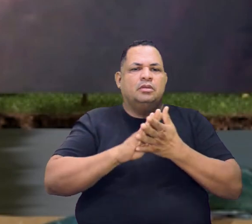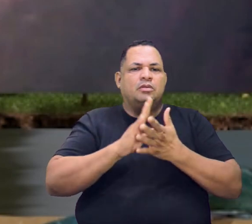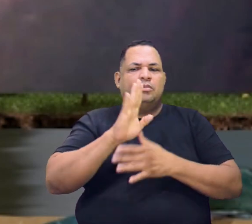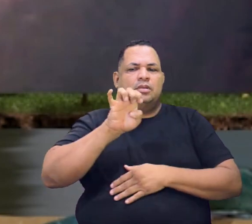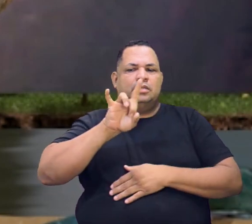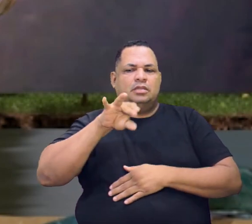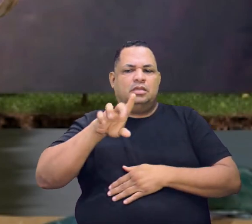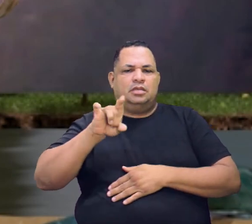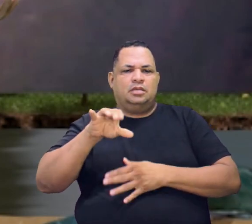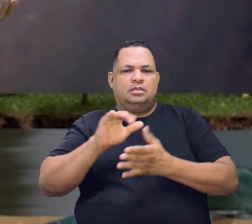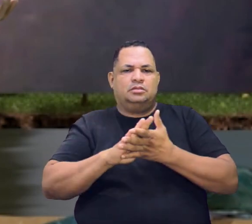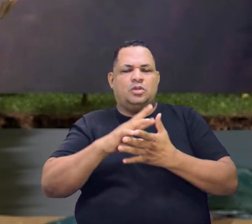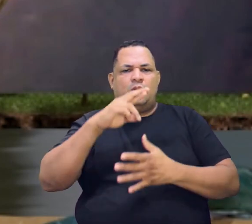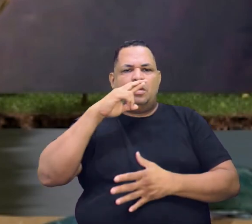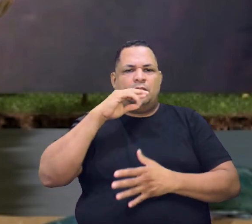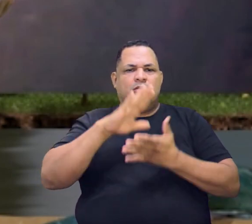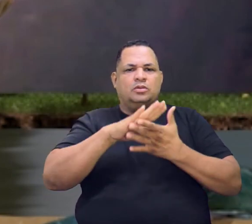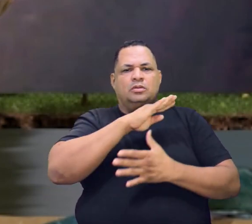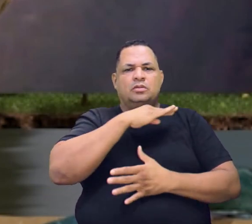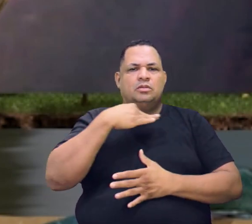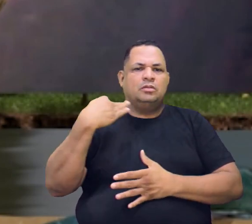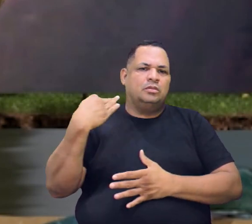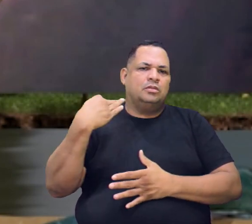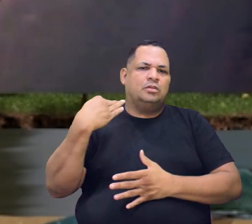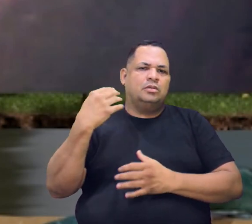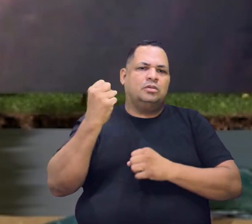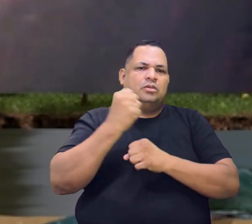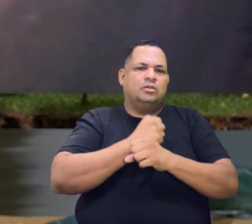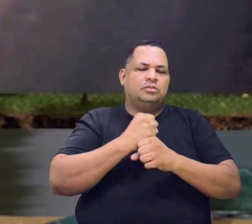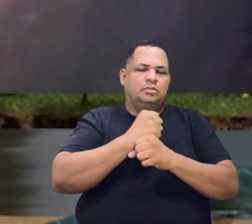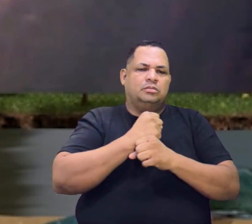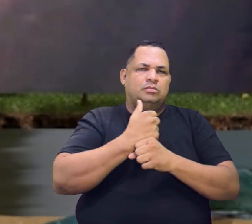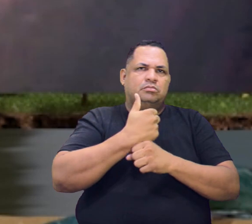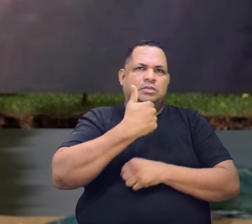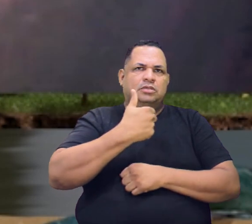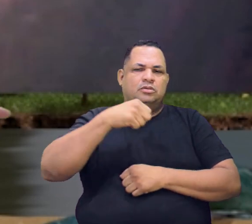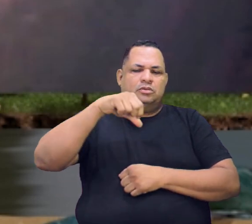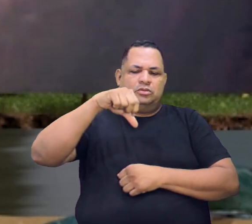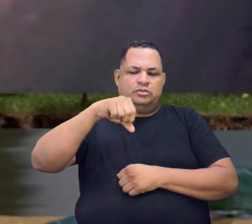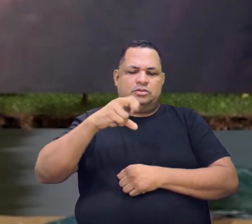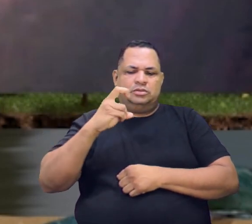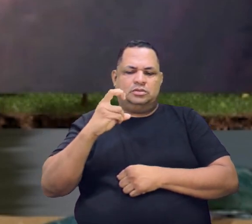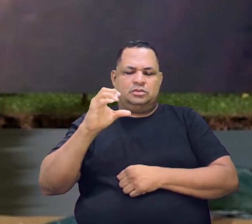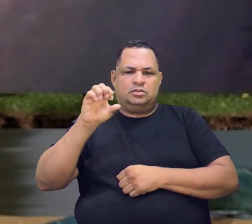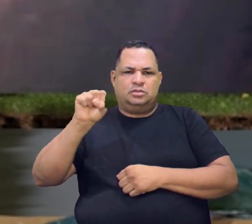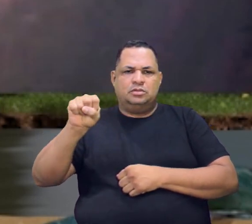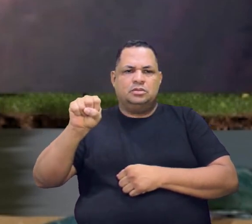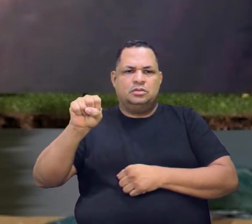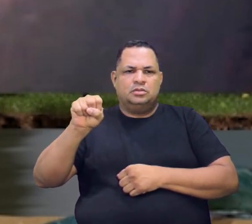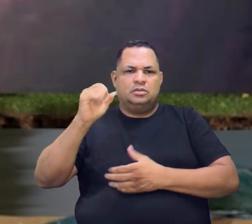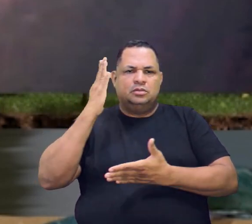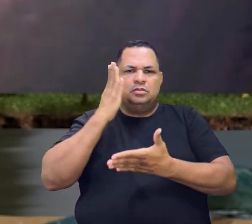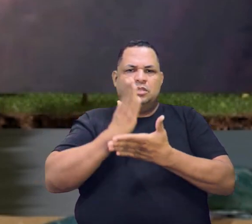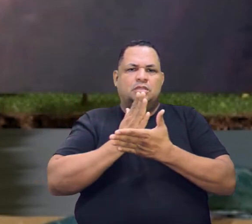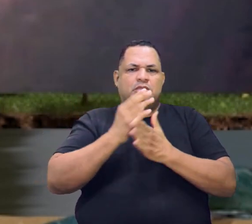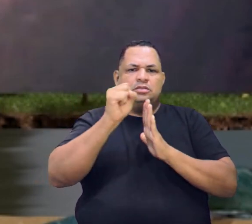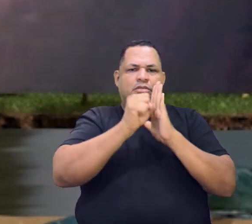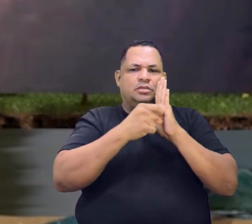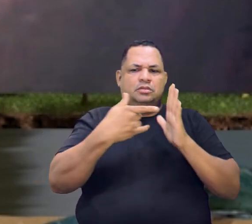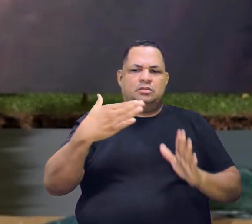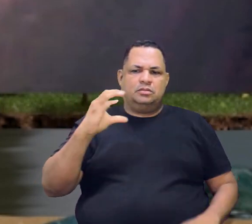última estação telegráfica a ser concluída, que ligava o trecho Mato Grosso ao